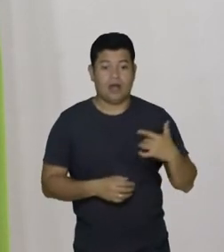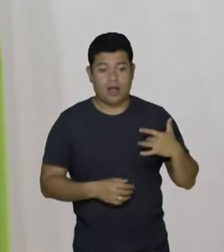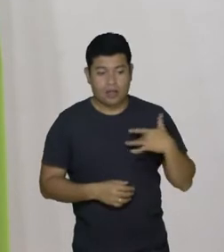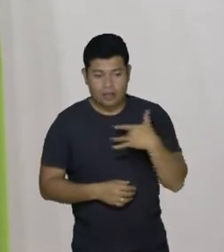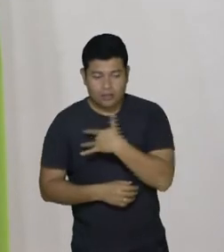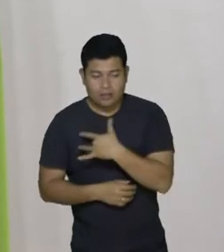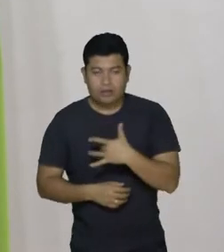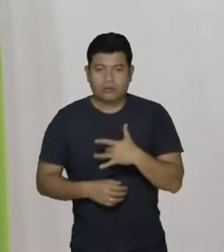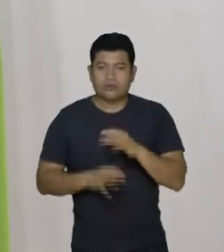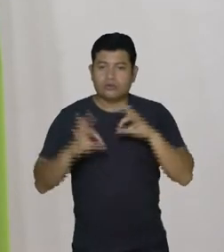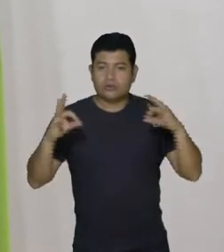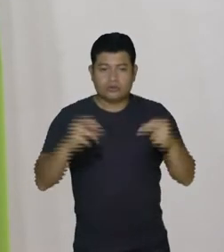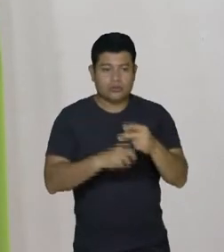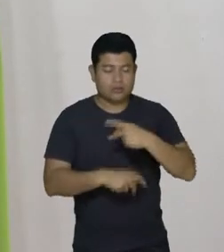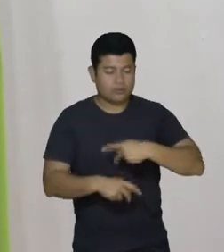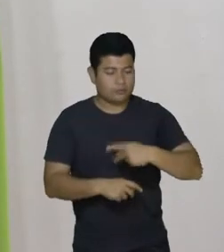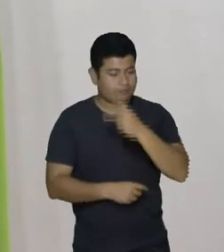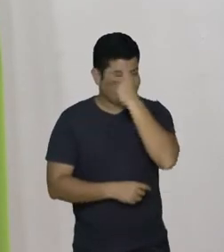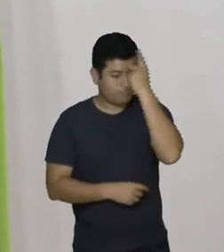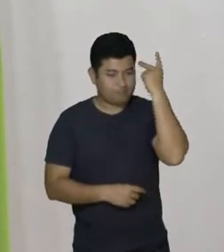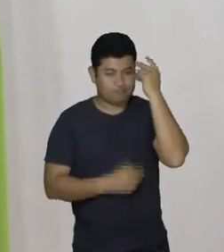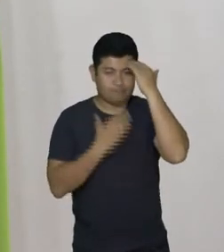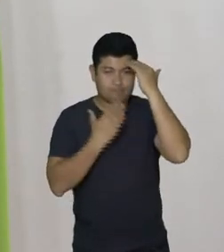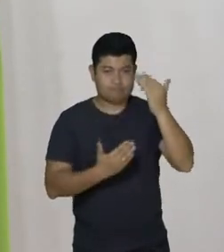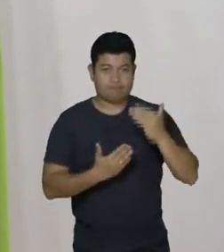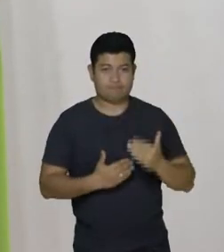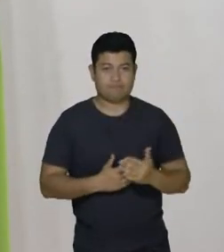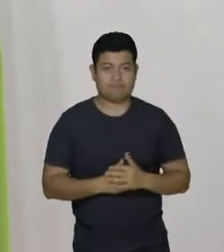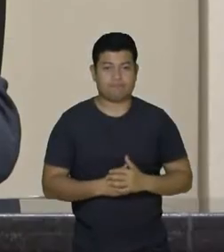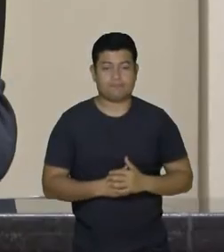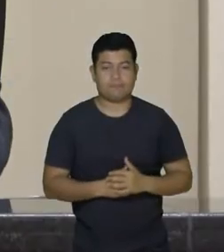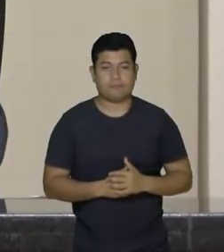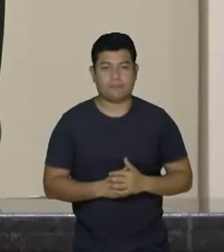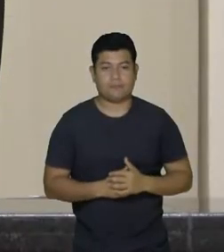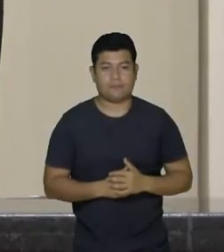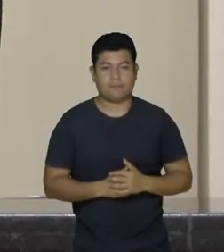a todas as pessoas. Muito obrigado, senhor presidente.